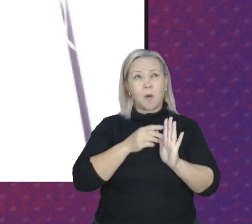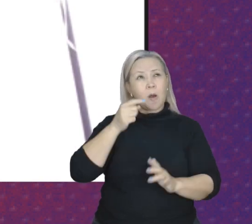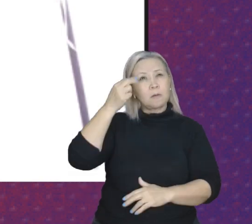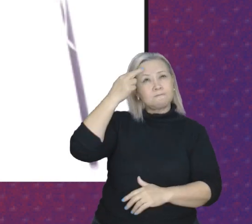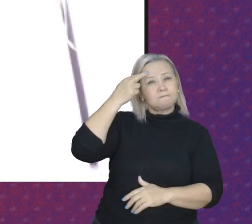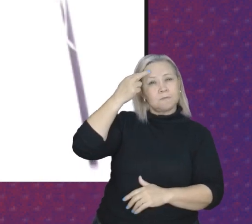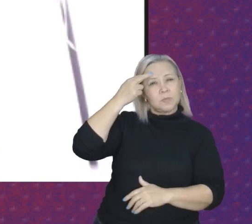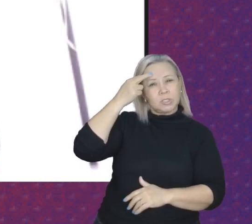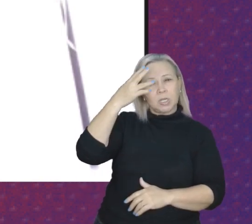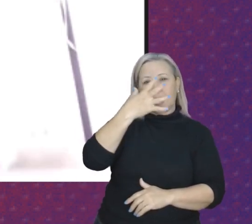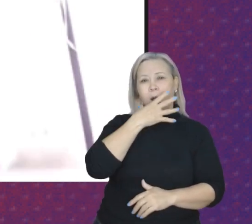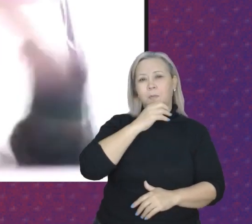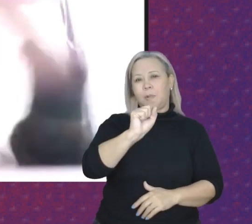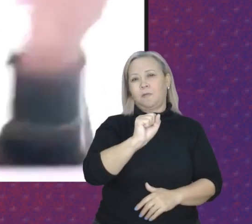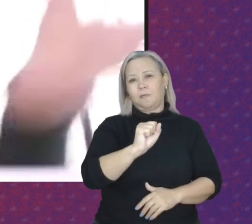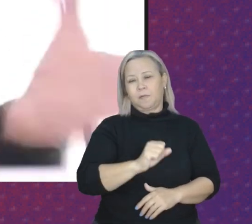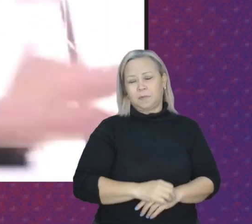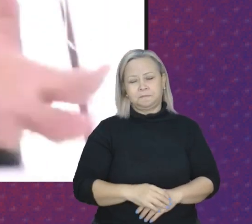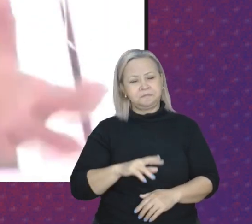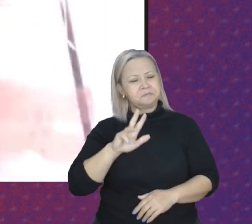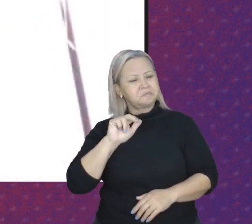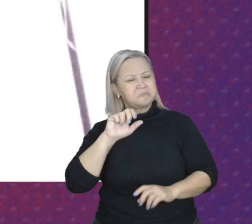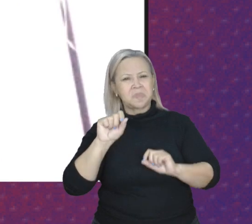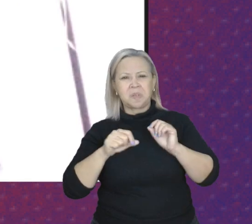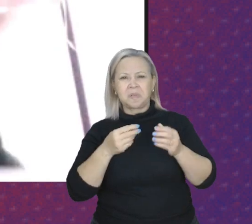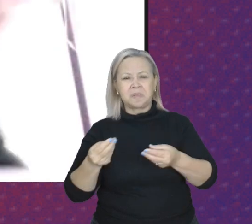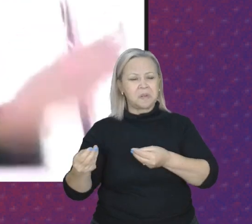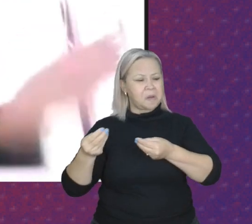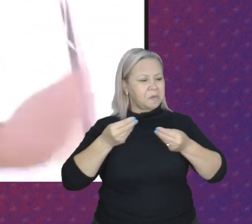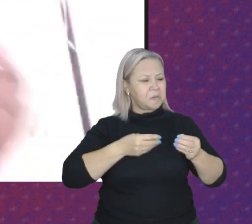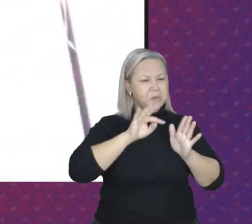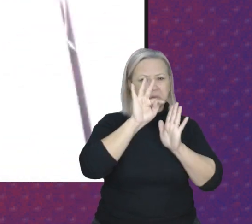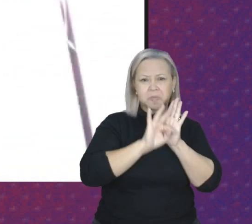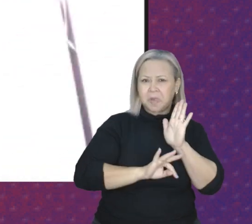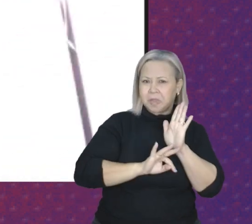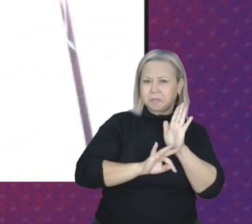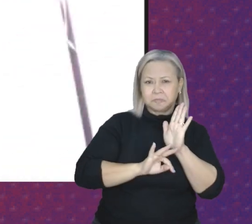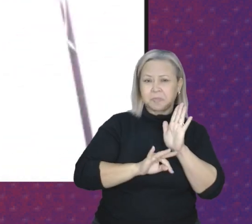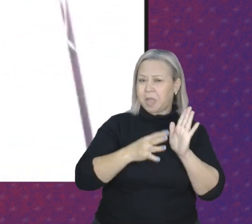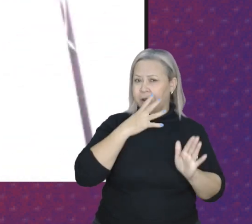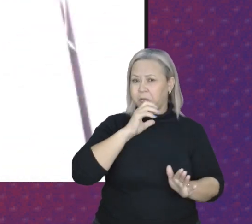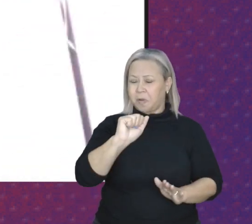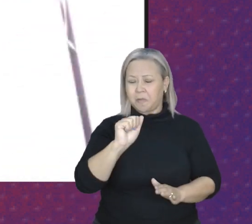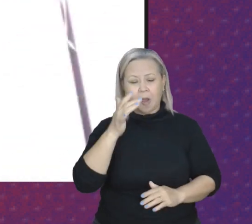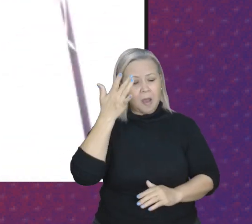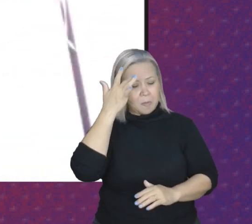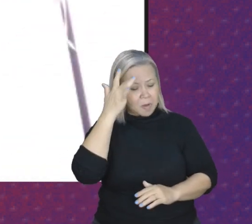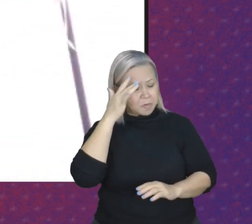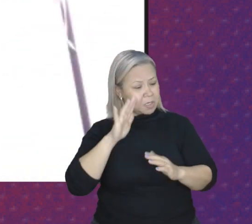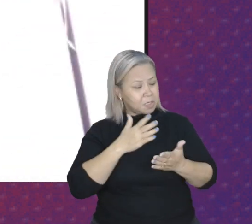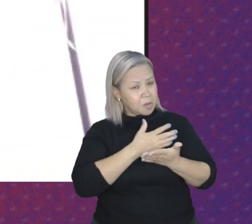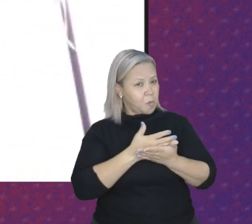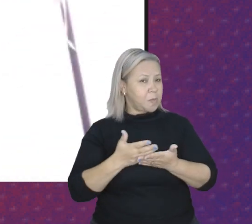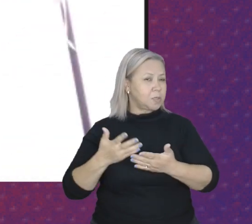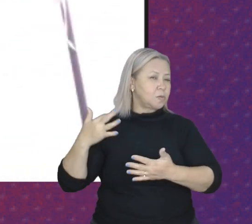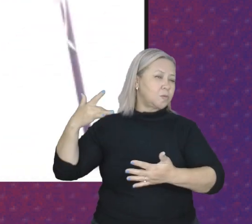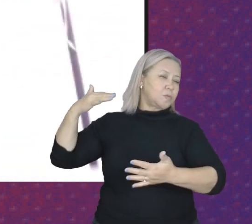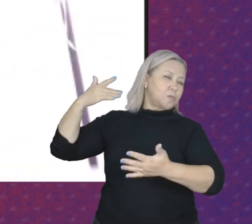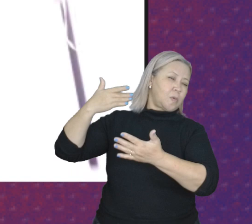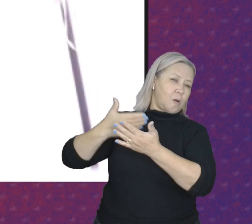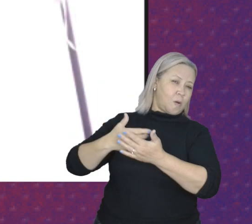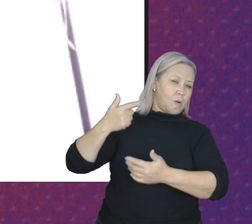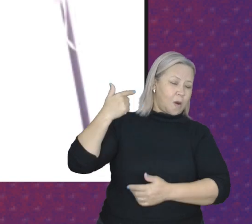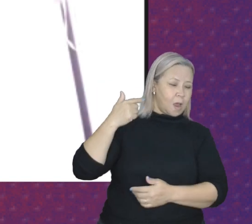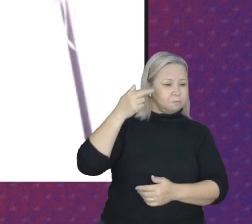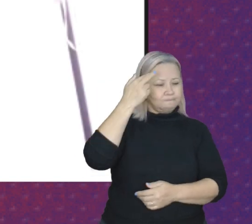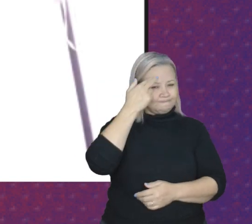né? Nunca ninguém chegou e disse esse é um texto de Paulo Freire, eu tinha 12, 13 anos, mas eu sei que foi desde lá que a gente começou a